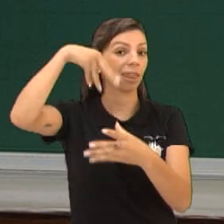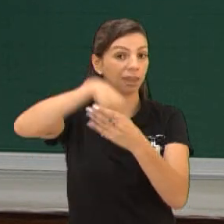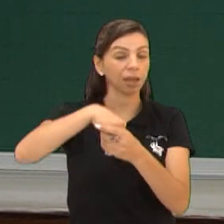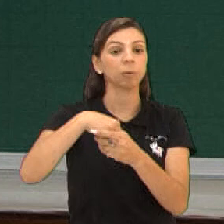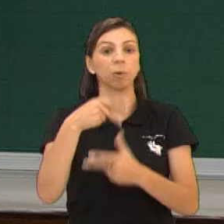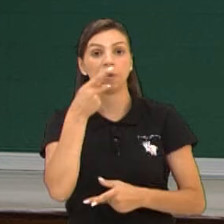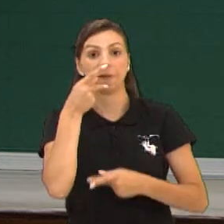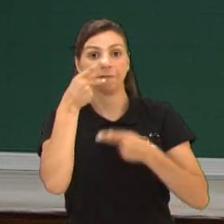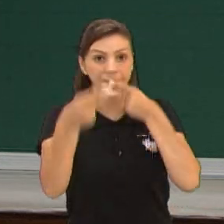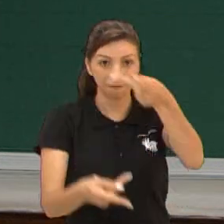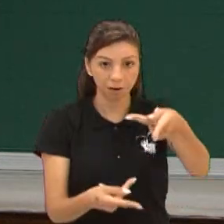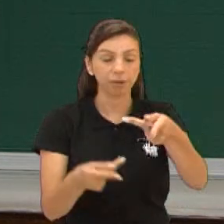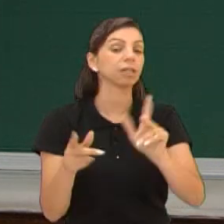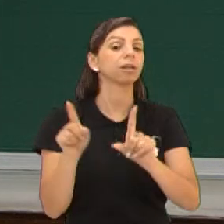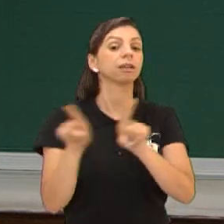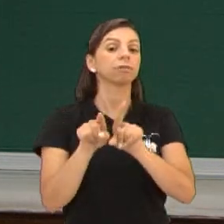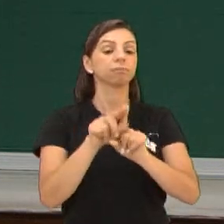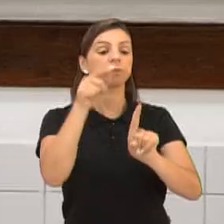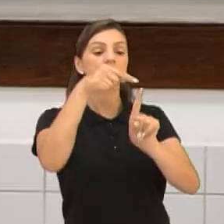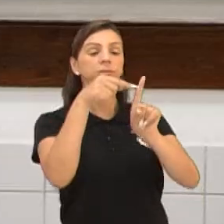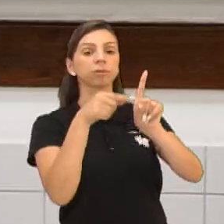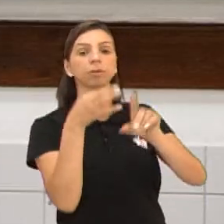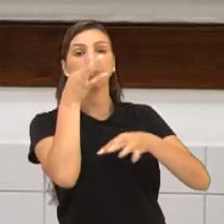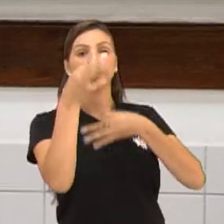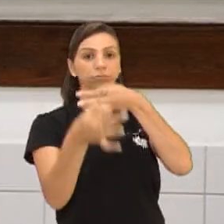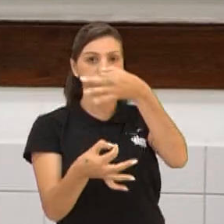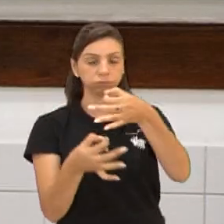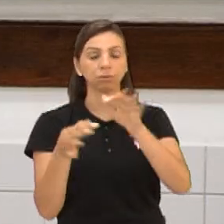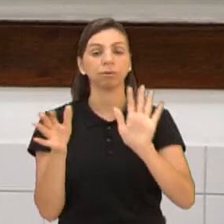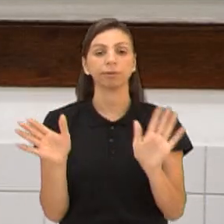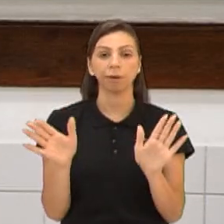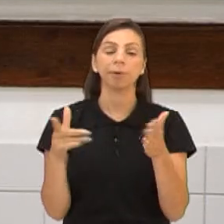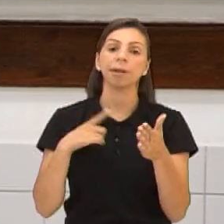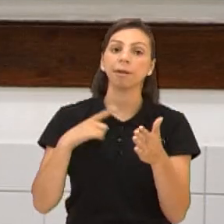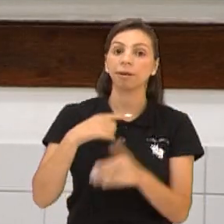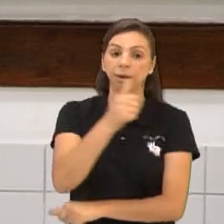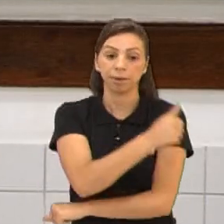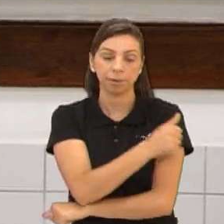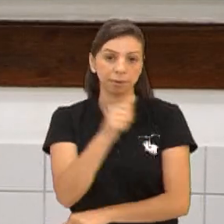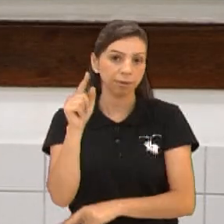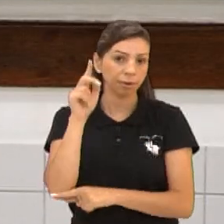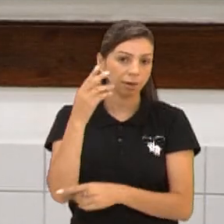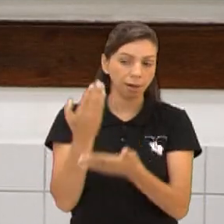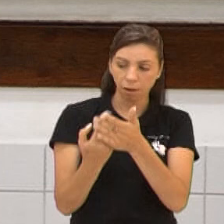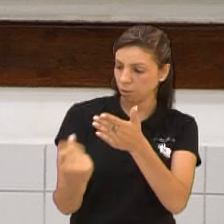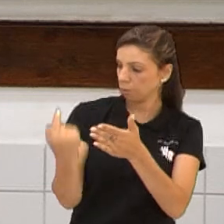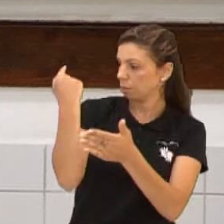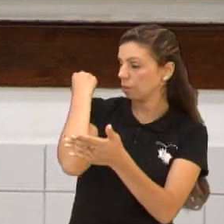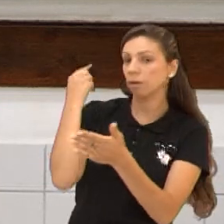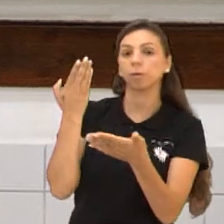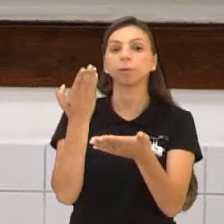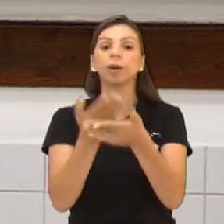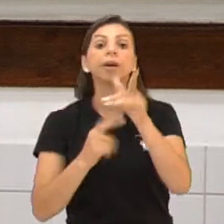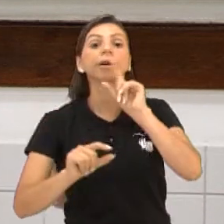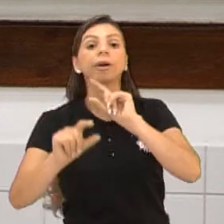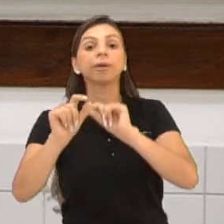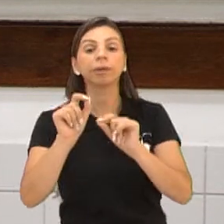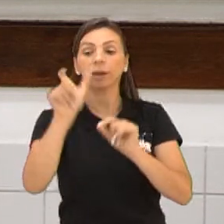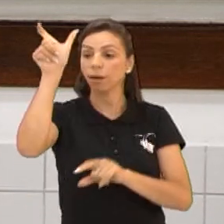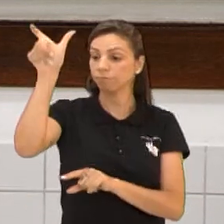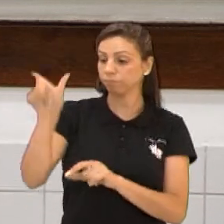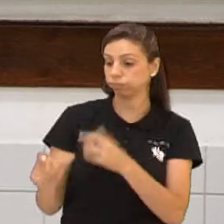e também demonstrar os tipos de argumentação lembrando a você estudante que na última aula Nós estudamos o Emanuel Kant